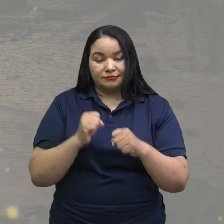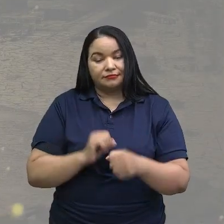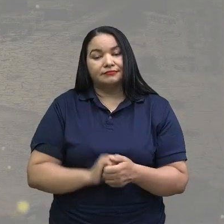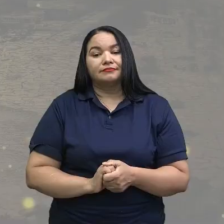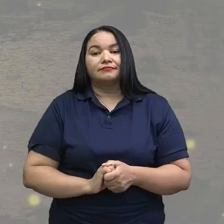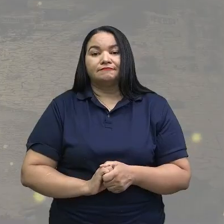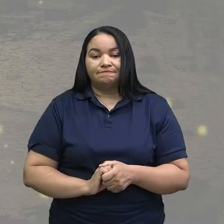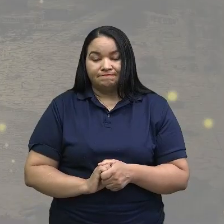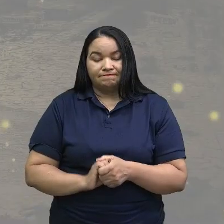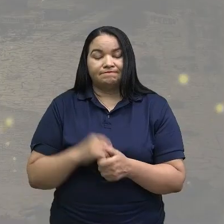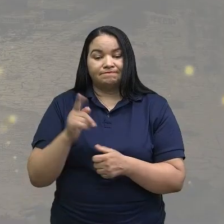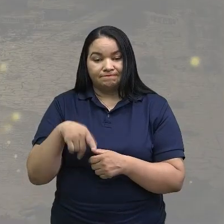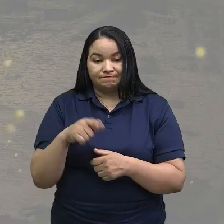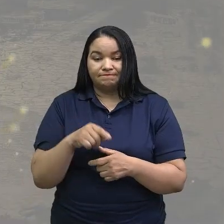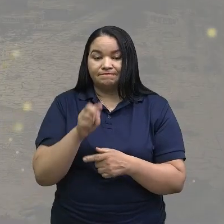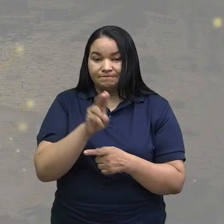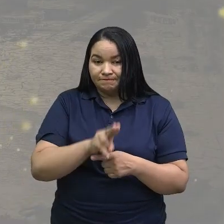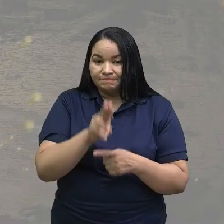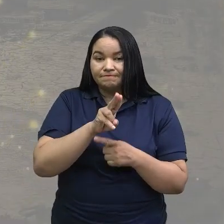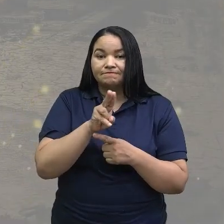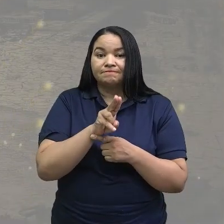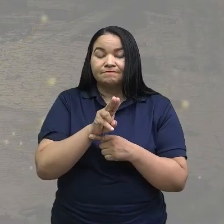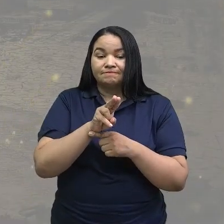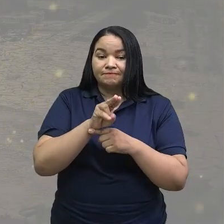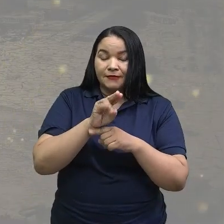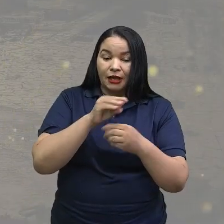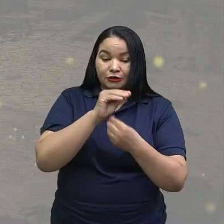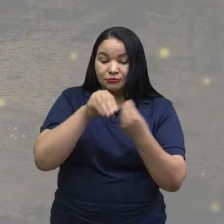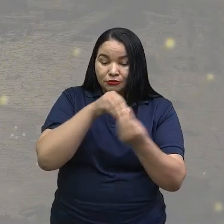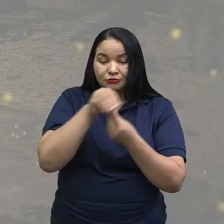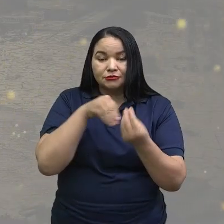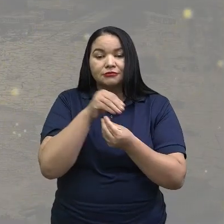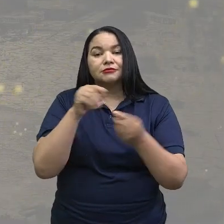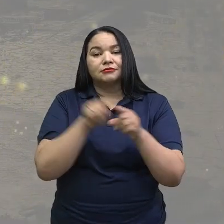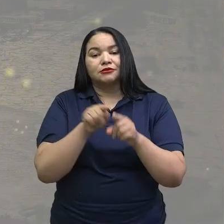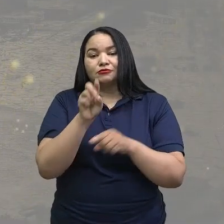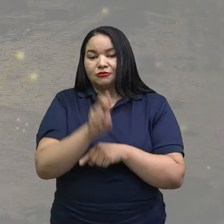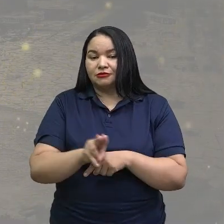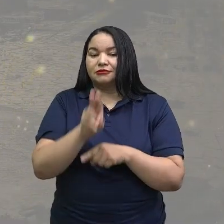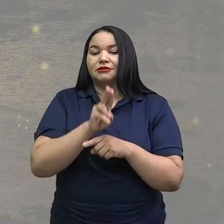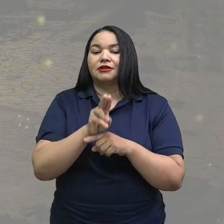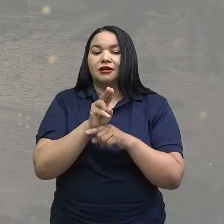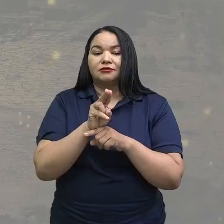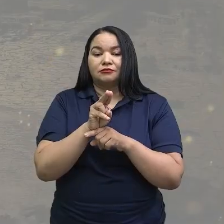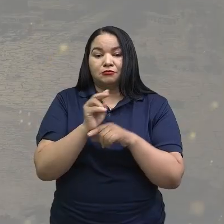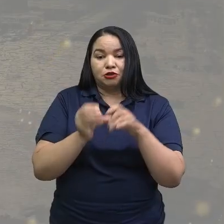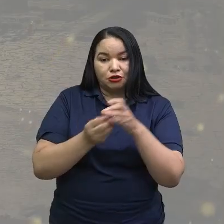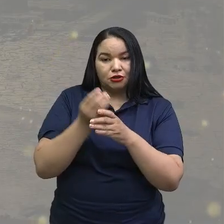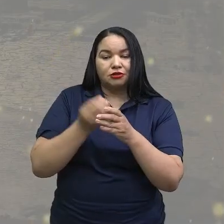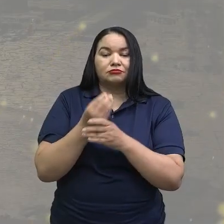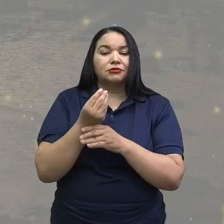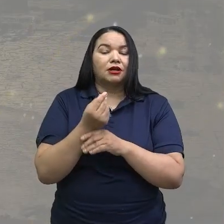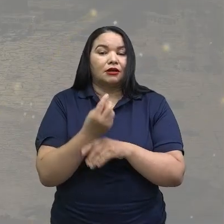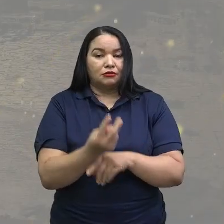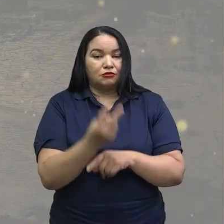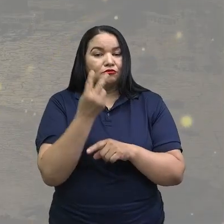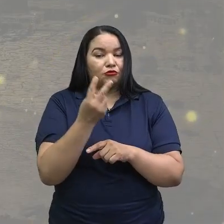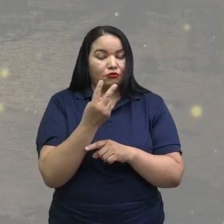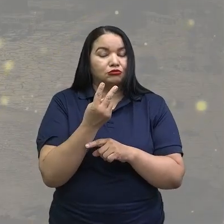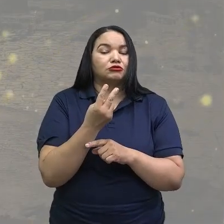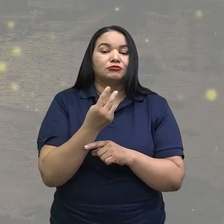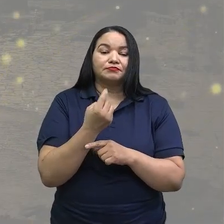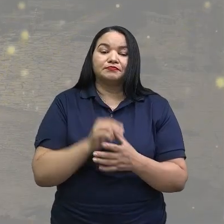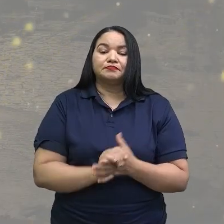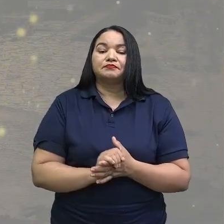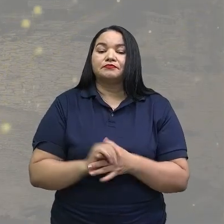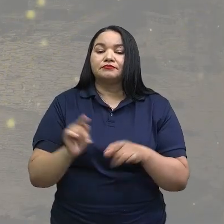então é esse urânio enriquecido, né, que é utilizado, por exemplo, para esses dois conceitos,